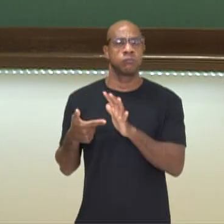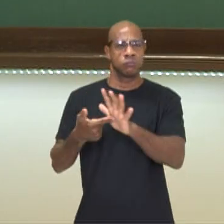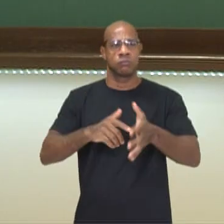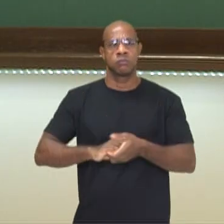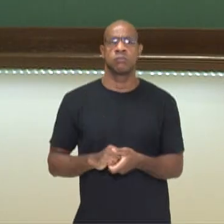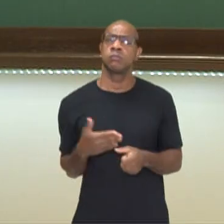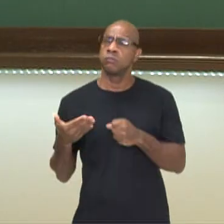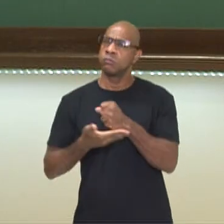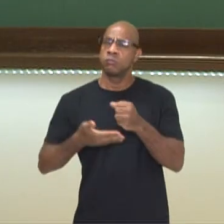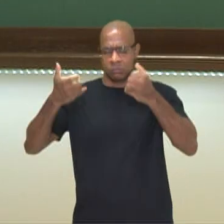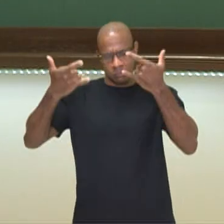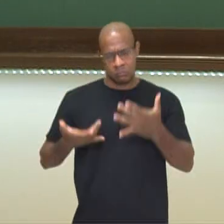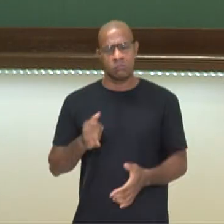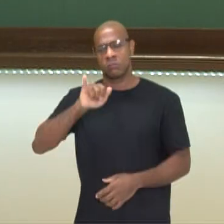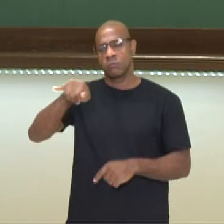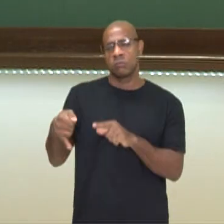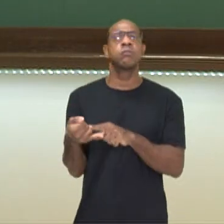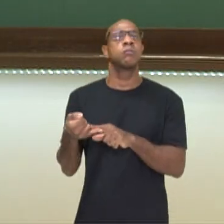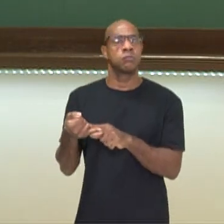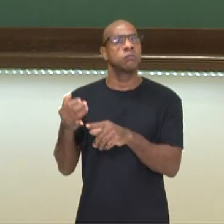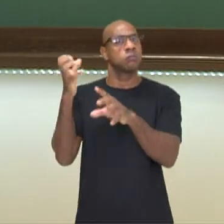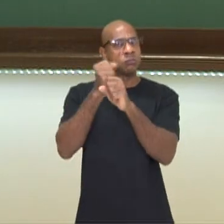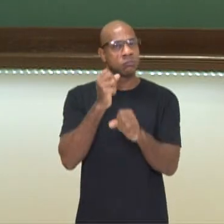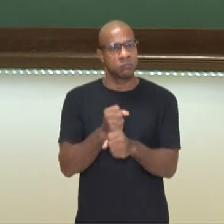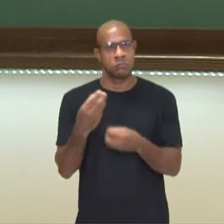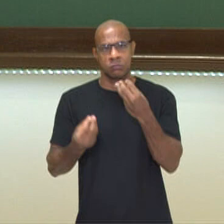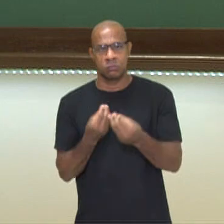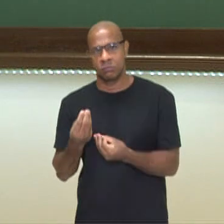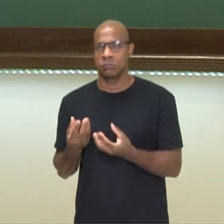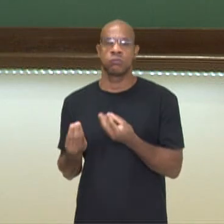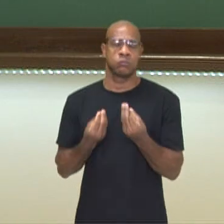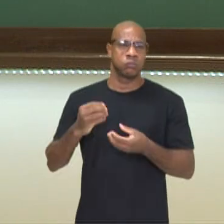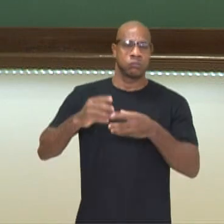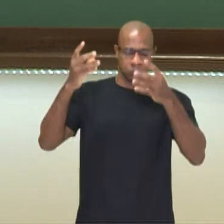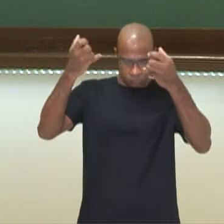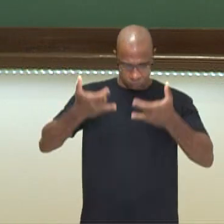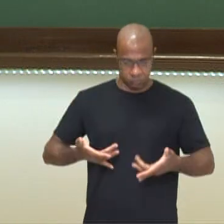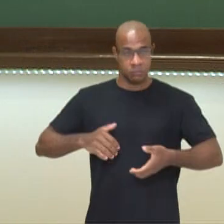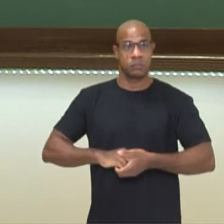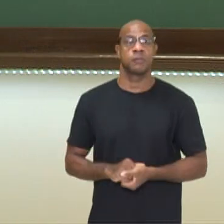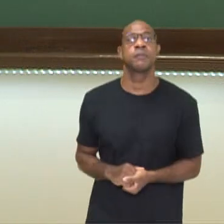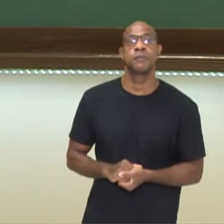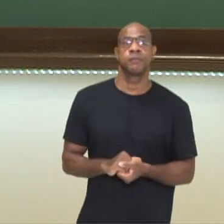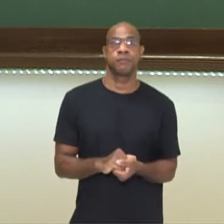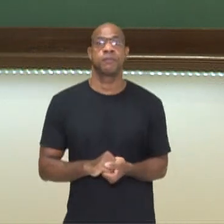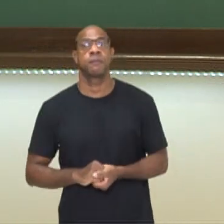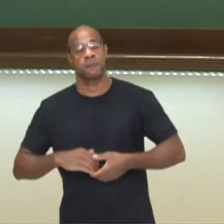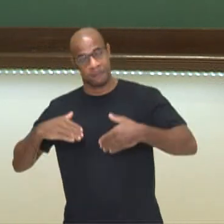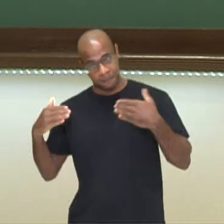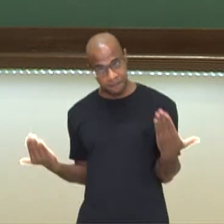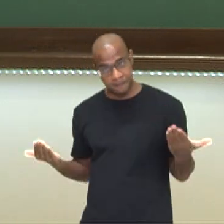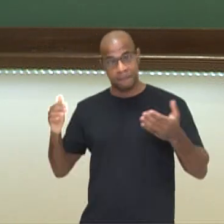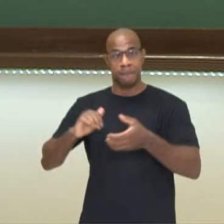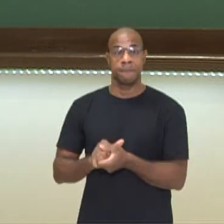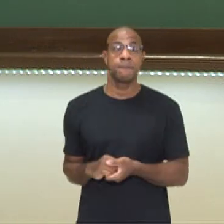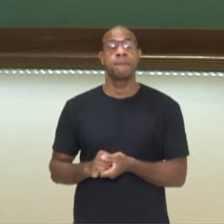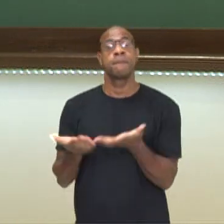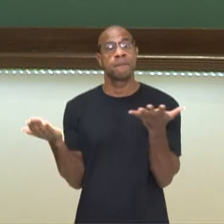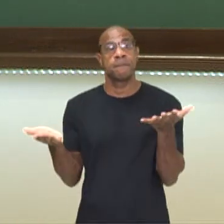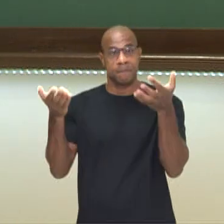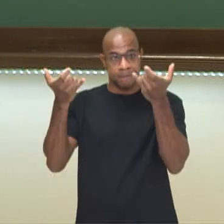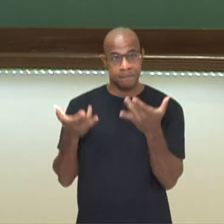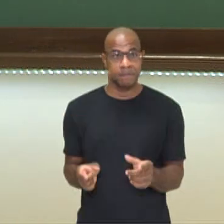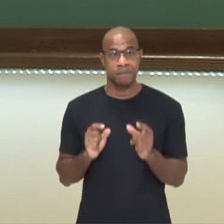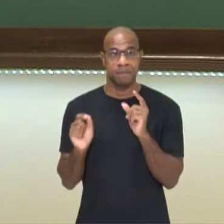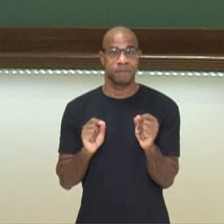ser basicamente sobre juros, o estudo, o cálculo dos juros. Muito bem. Bom, vamos começar aqui com